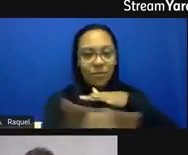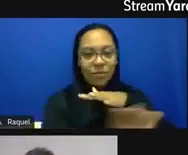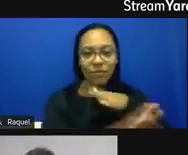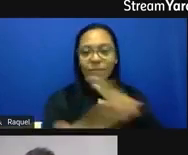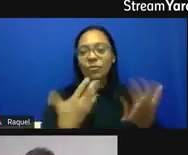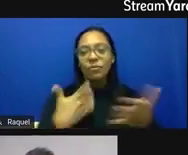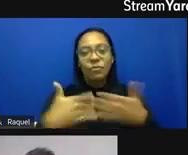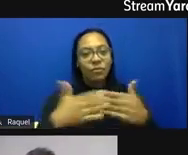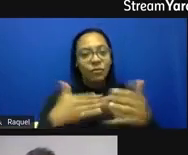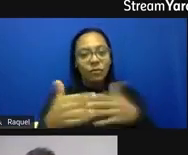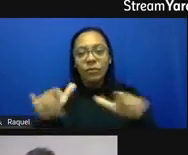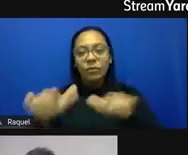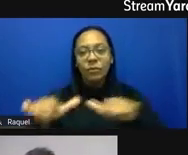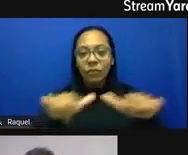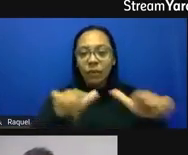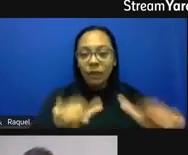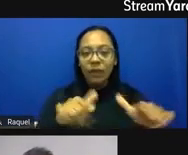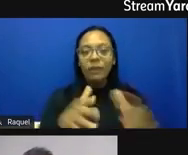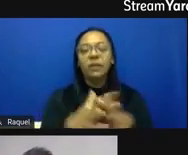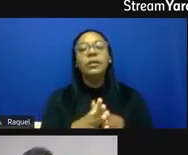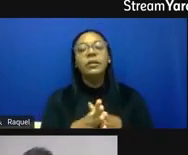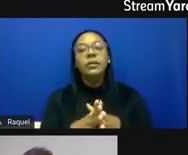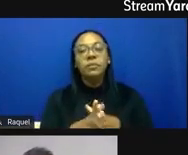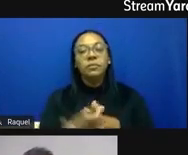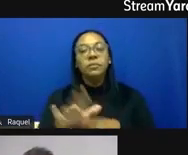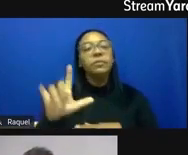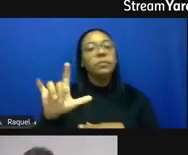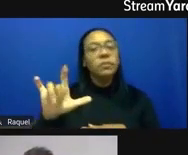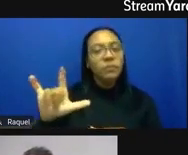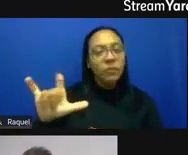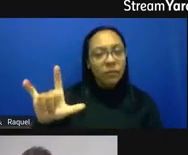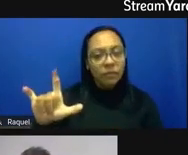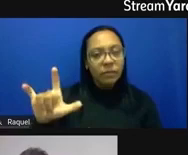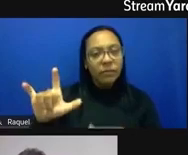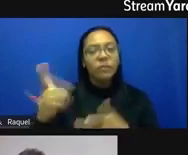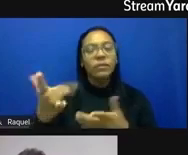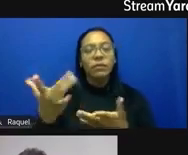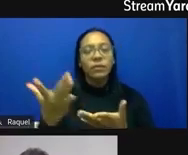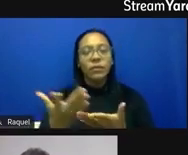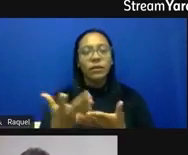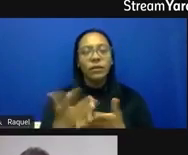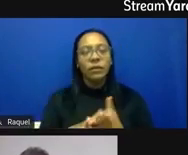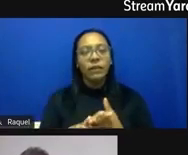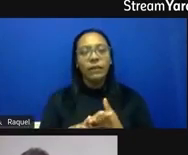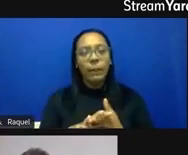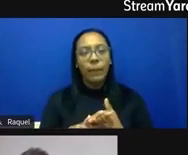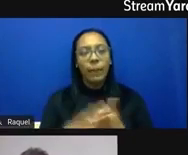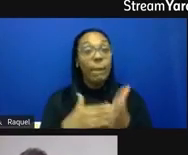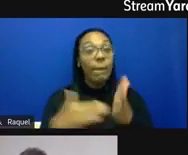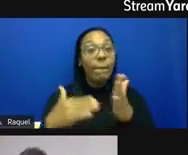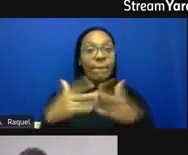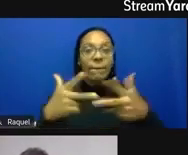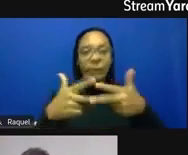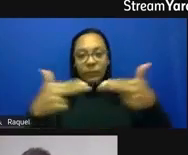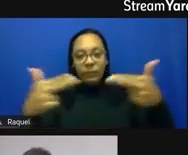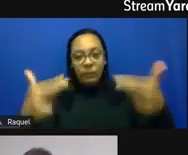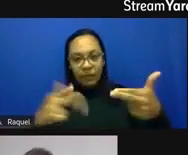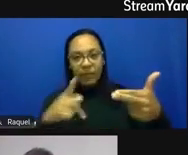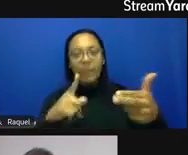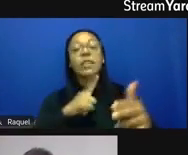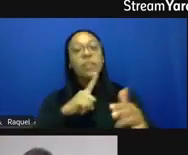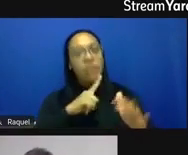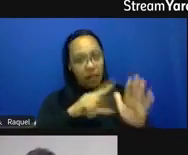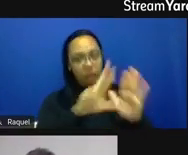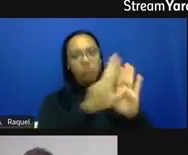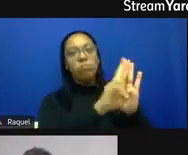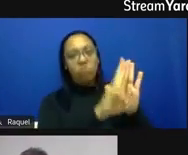Mattioli, ou no Sejusc, União da Vitória, ou lá no Instagram, Rede de Ajuda Sejusc, por aí vai, tudo isso possui uma regulamentação